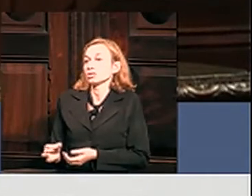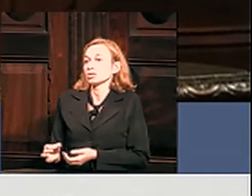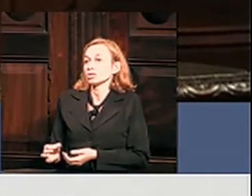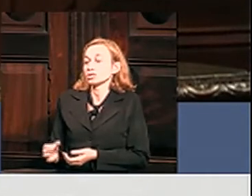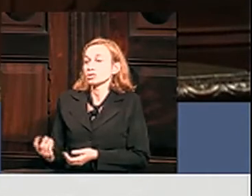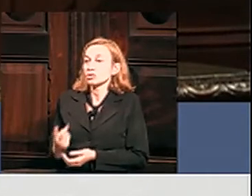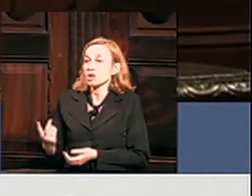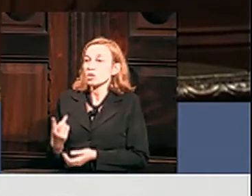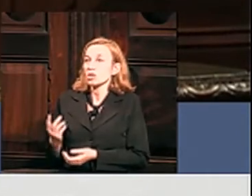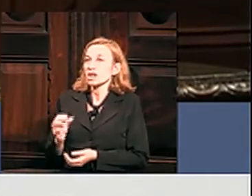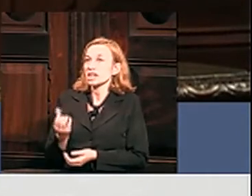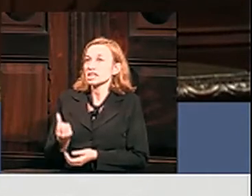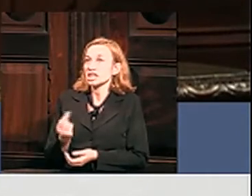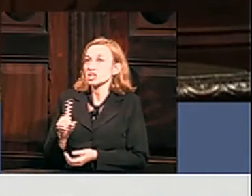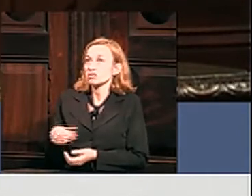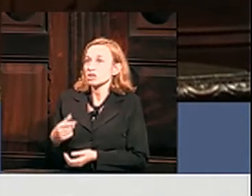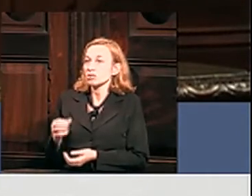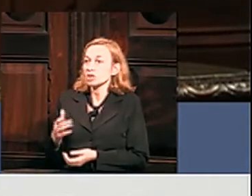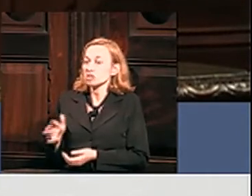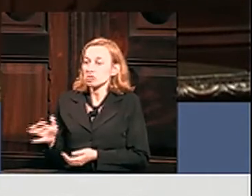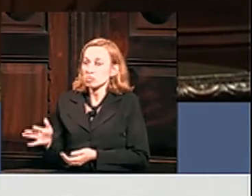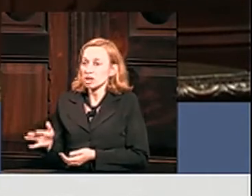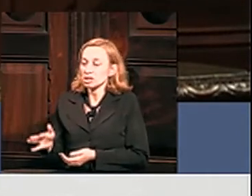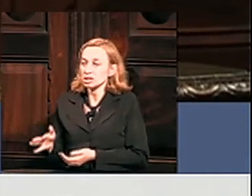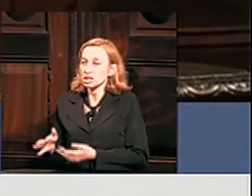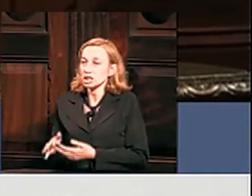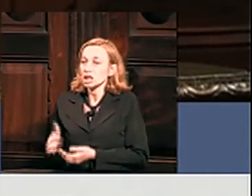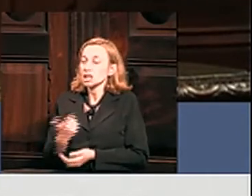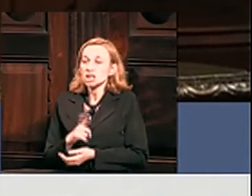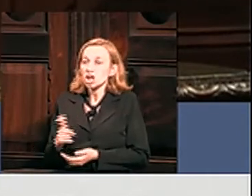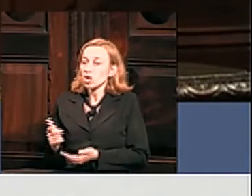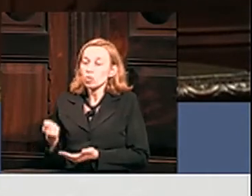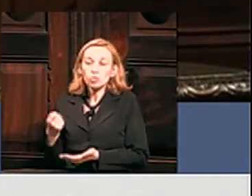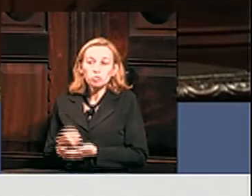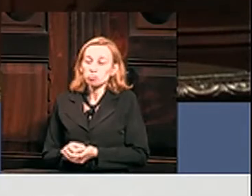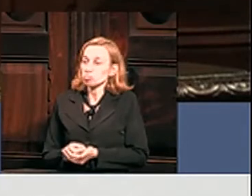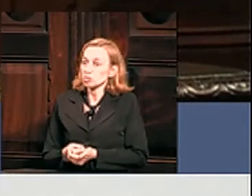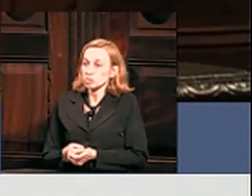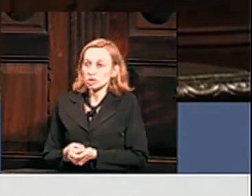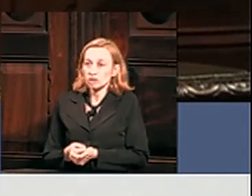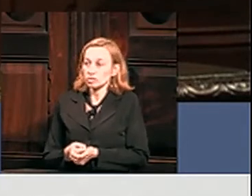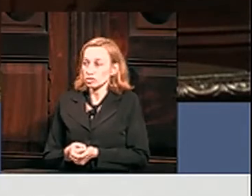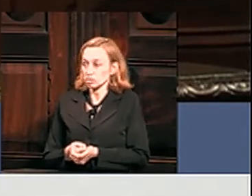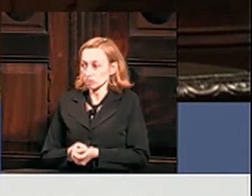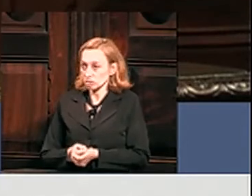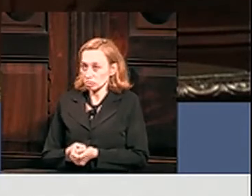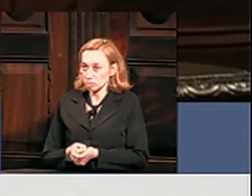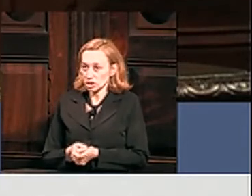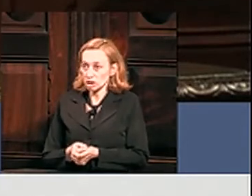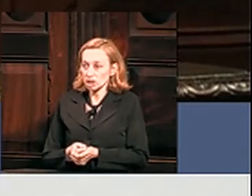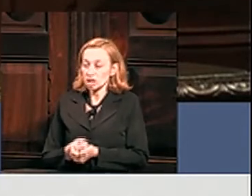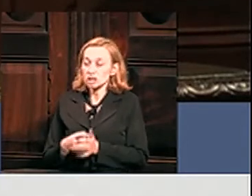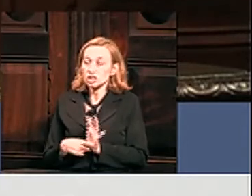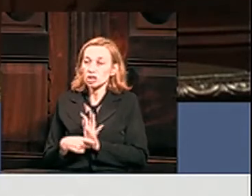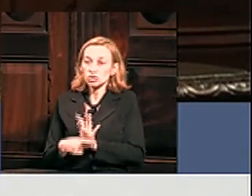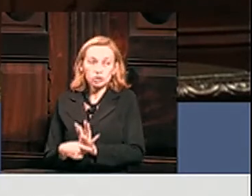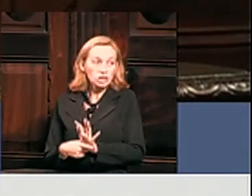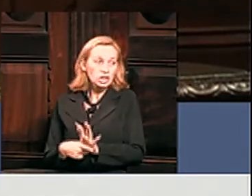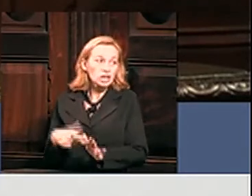6,1 quebradinho. Não cumpriu o preceito constitucional de investir